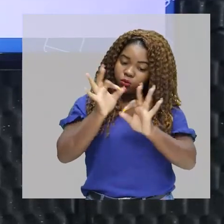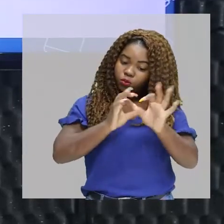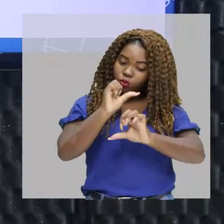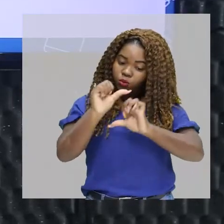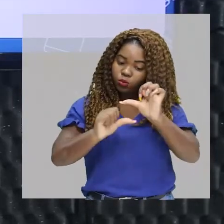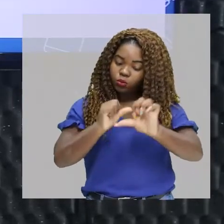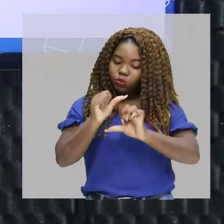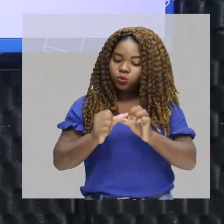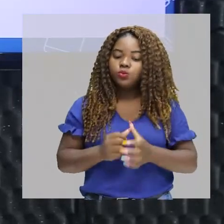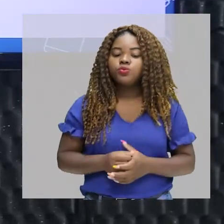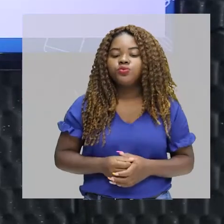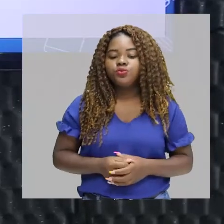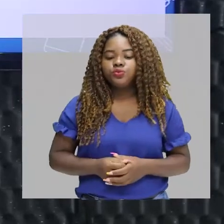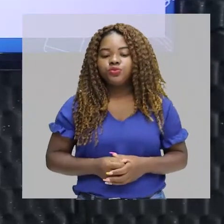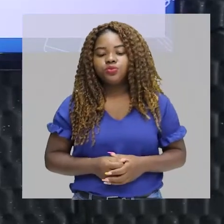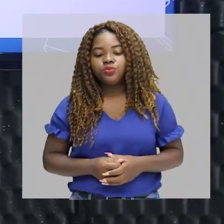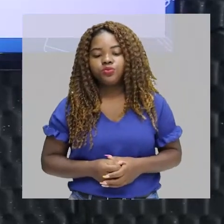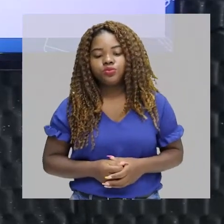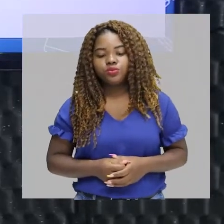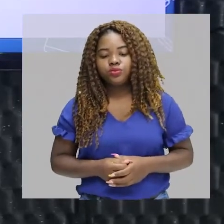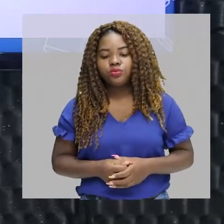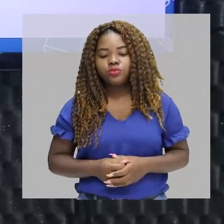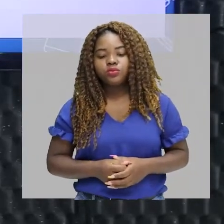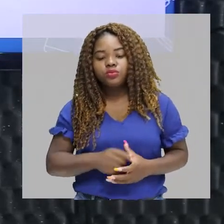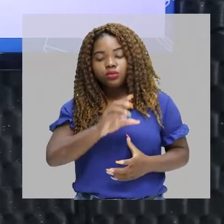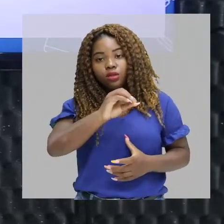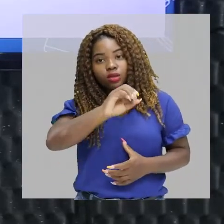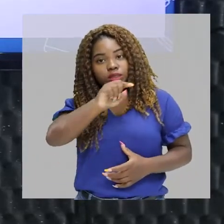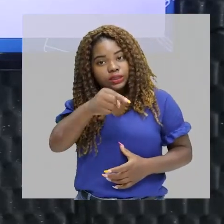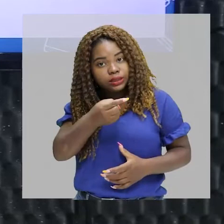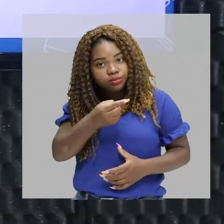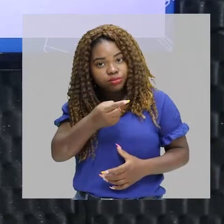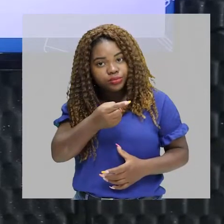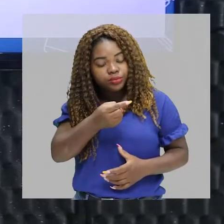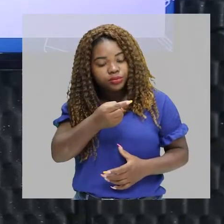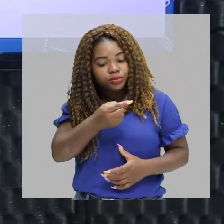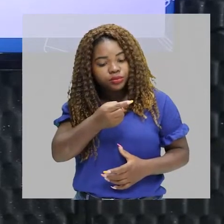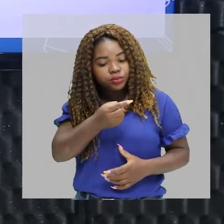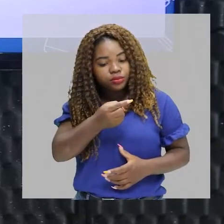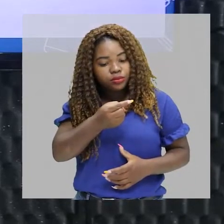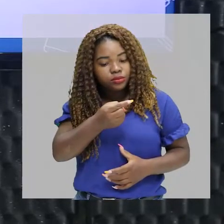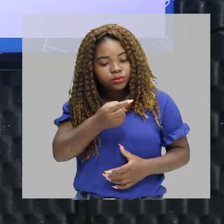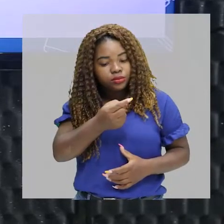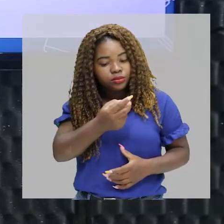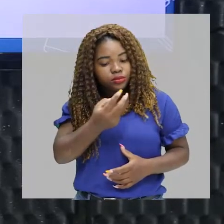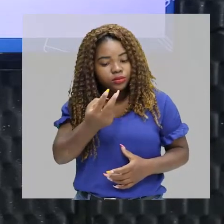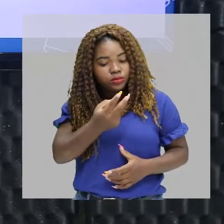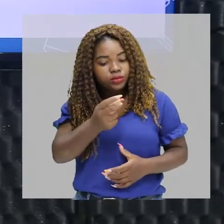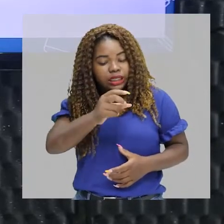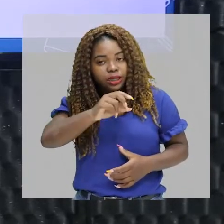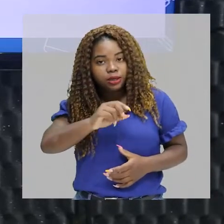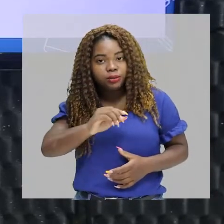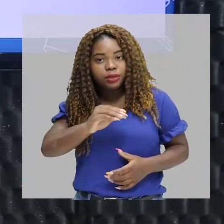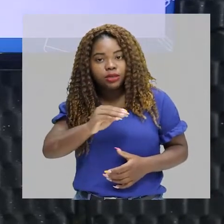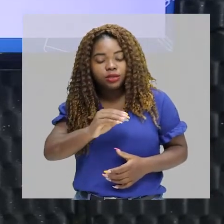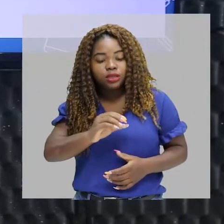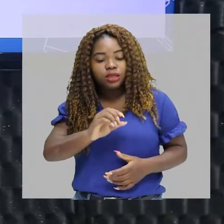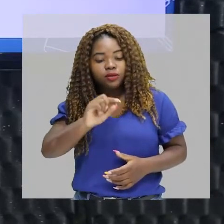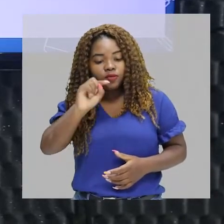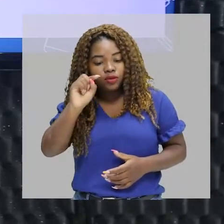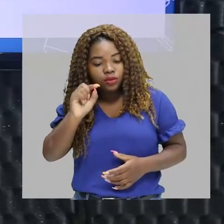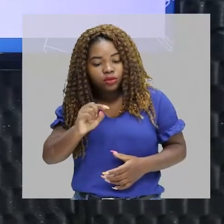transformar em notação científica? Como? Vou deslocar a vírgula, olha só, 2 casas para a direita, para ficar